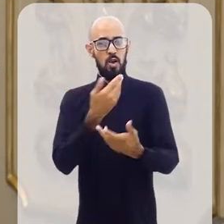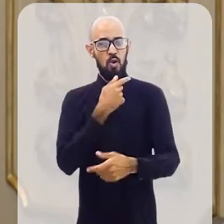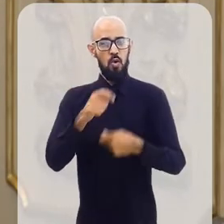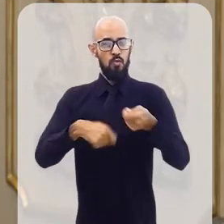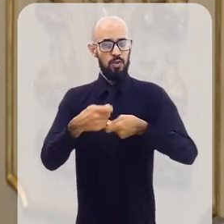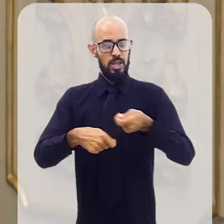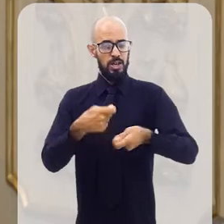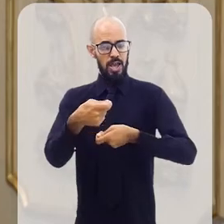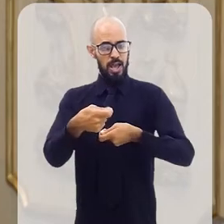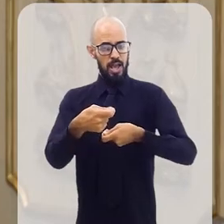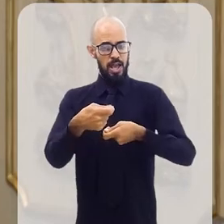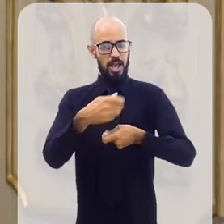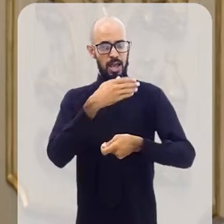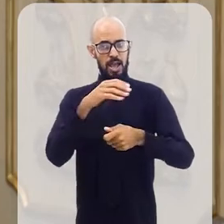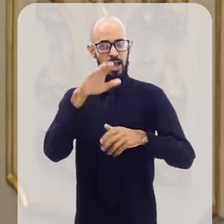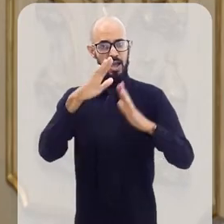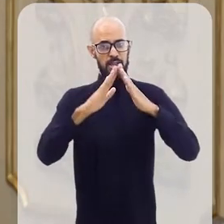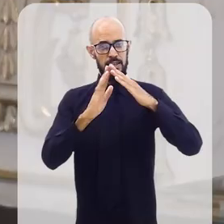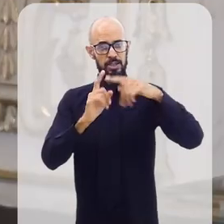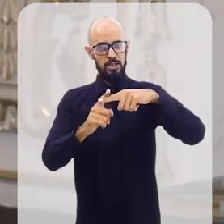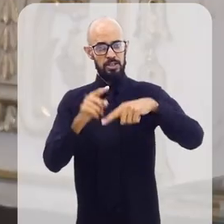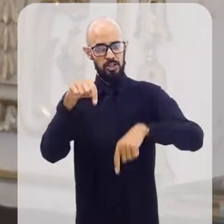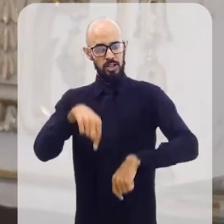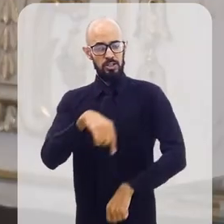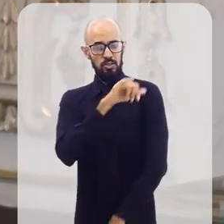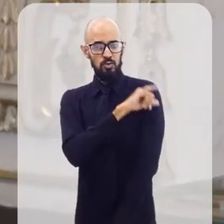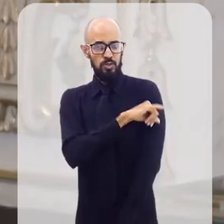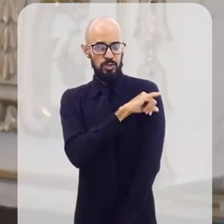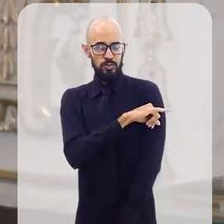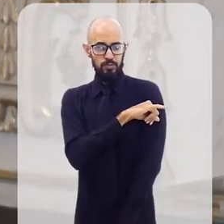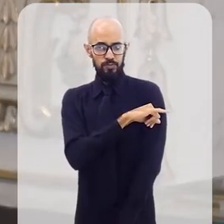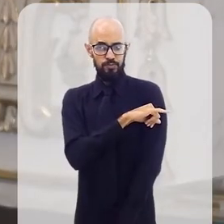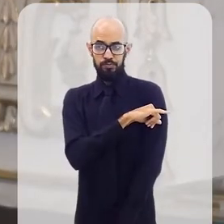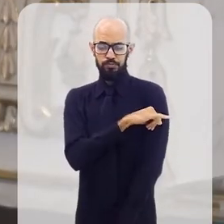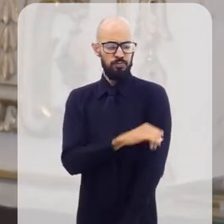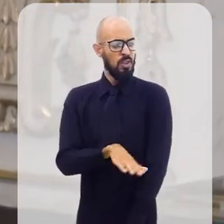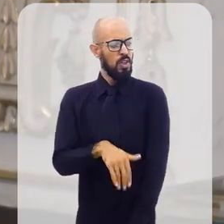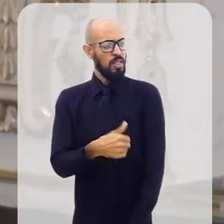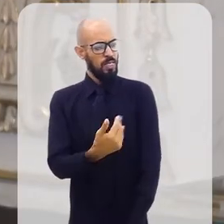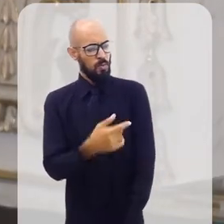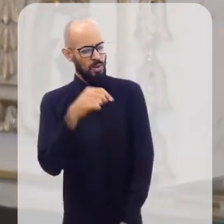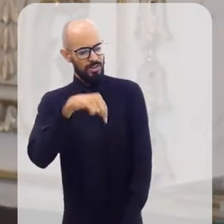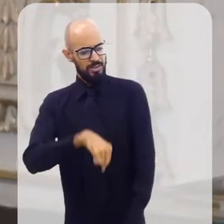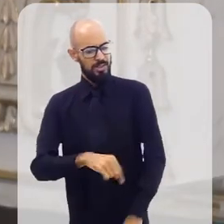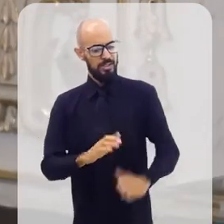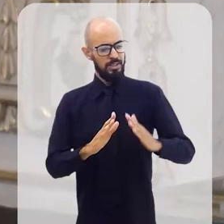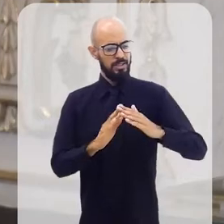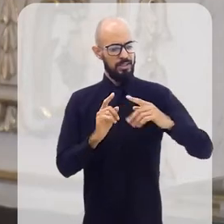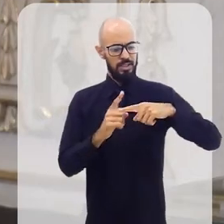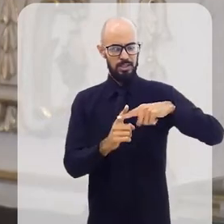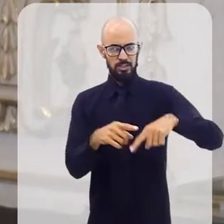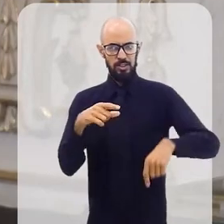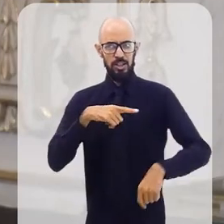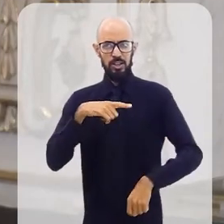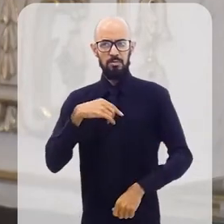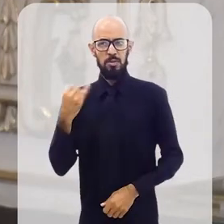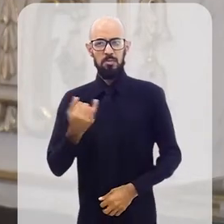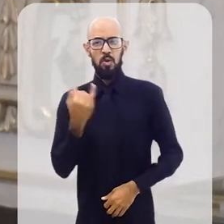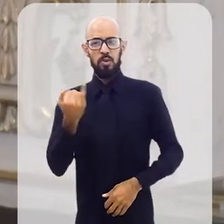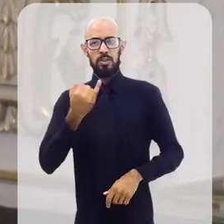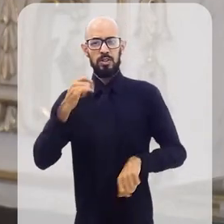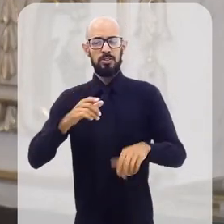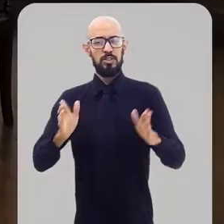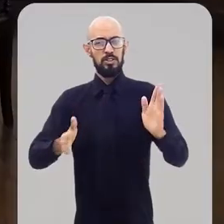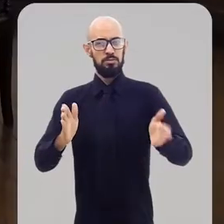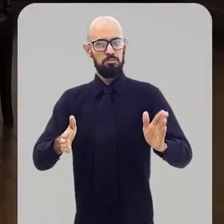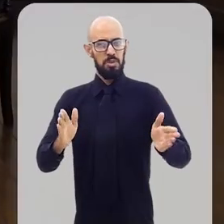na nossa Arquidiocese do Rio de Janeiro é essa é a igreja ela não tem ela tem além da em casa dela no período